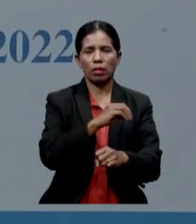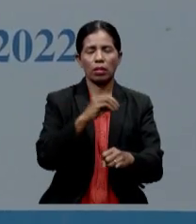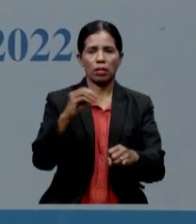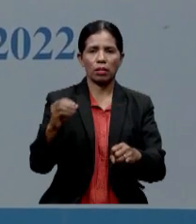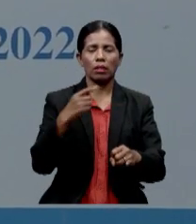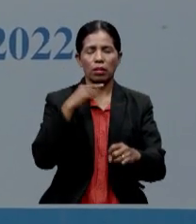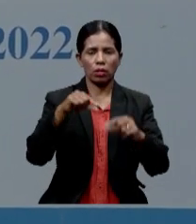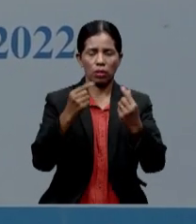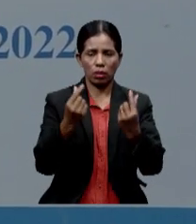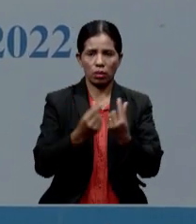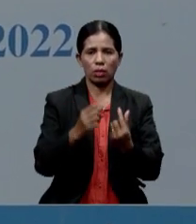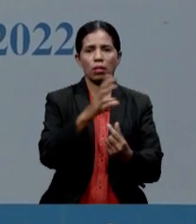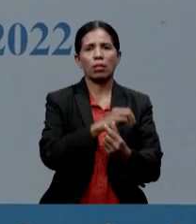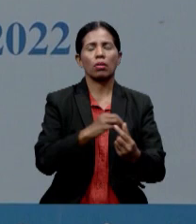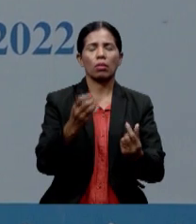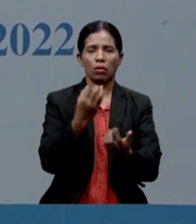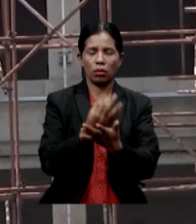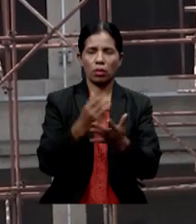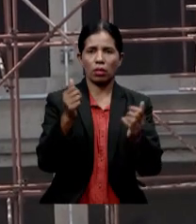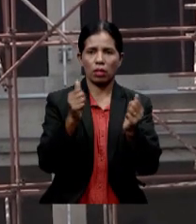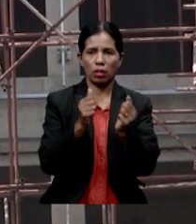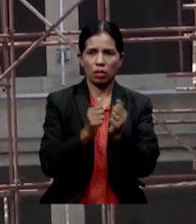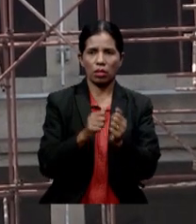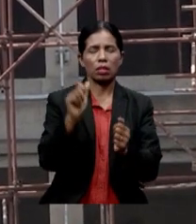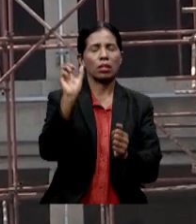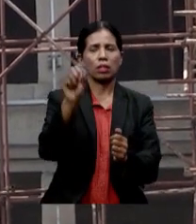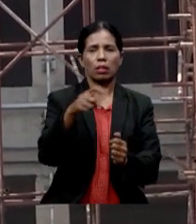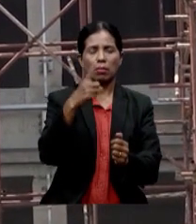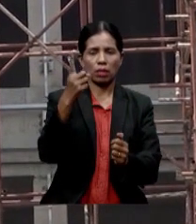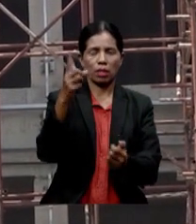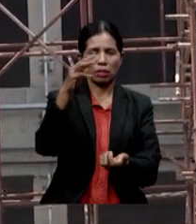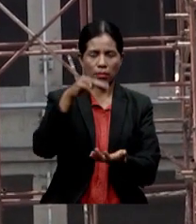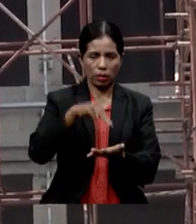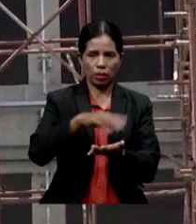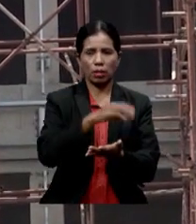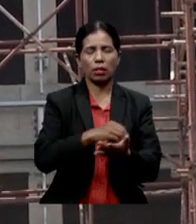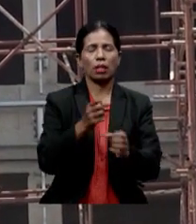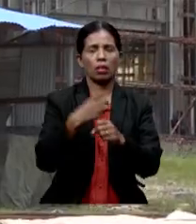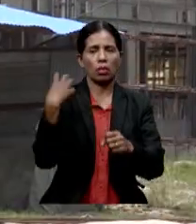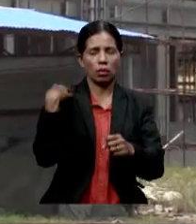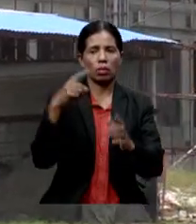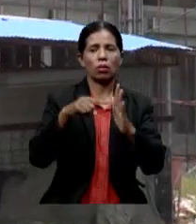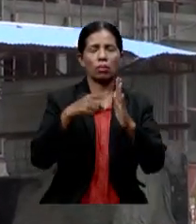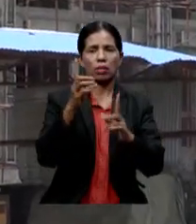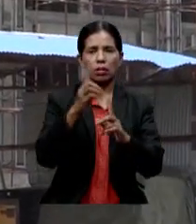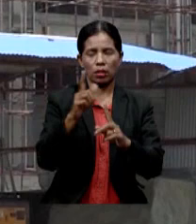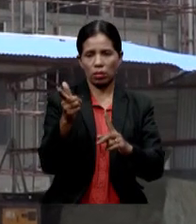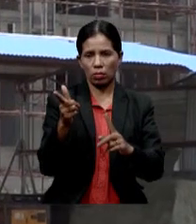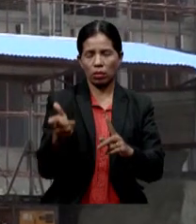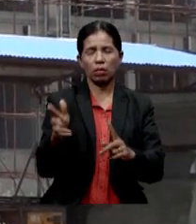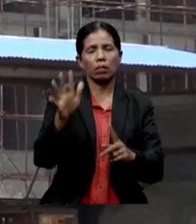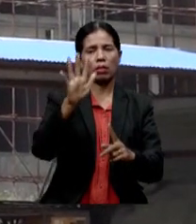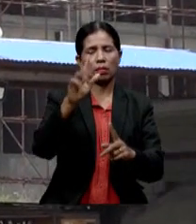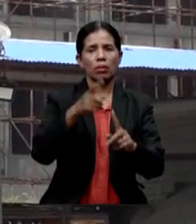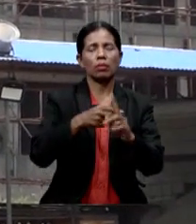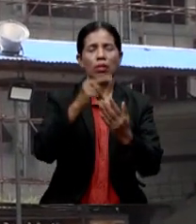Corporation Group, PR, o custo besicto com San Luresen Ida. Construção do edifício ni Rahu e a Loron Luresen Lima